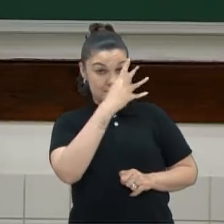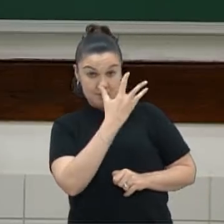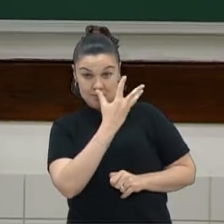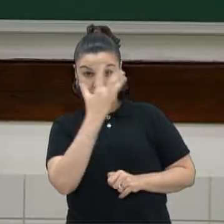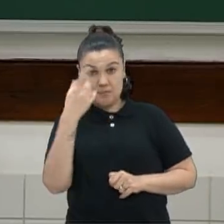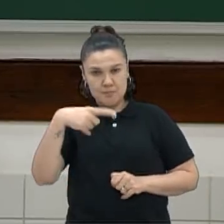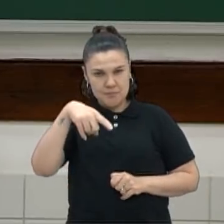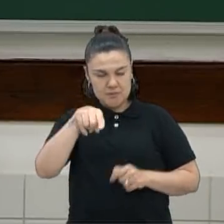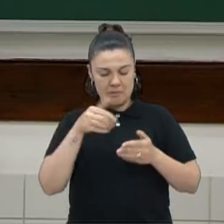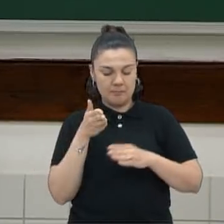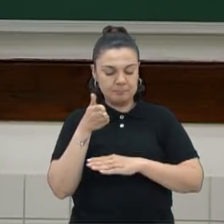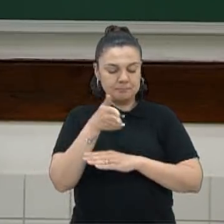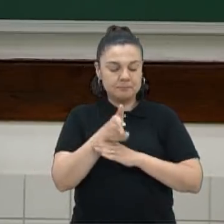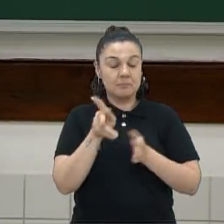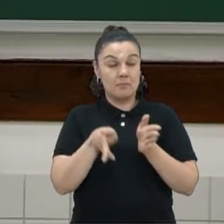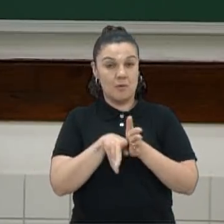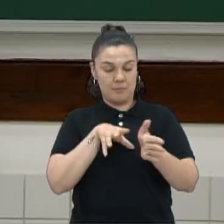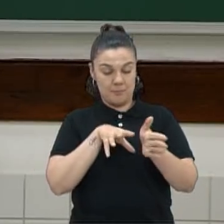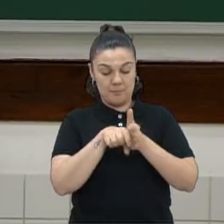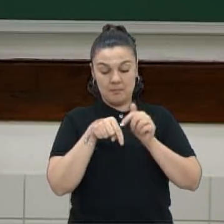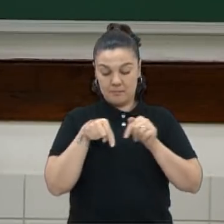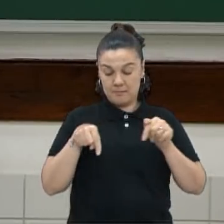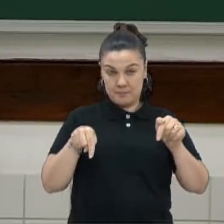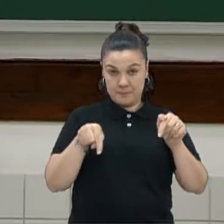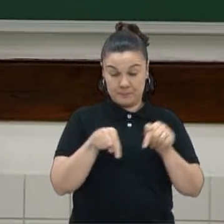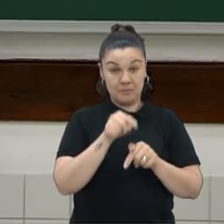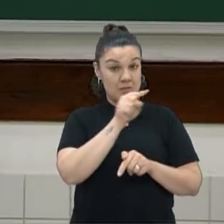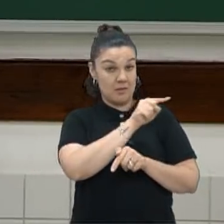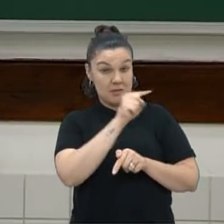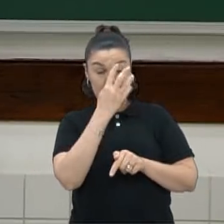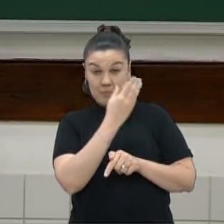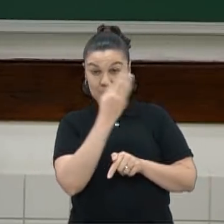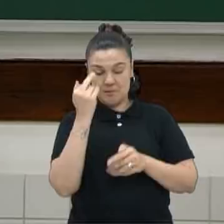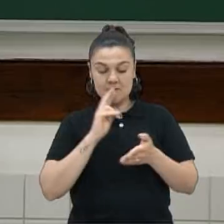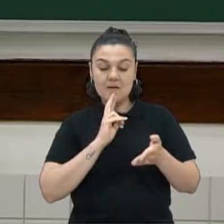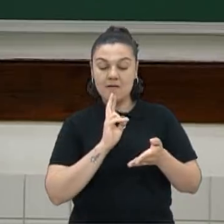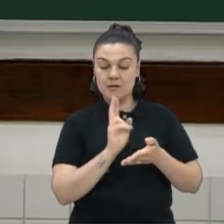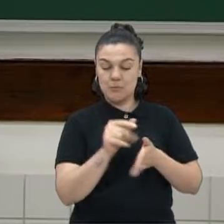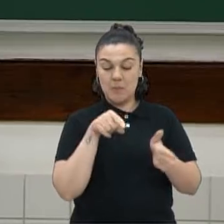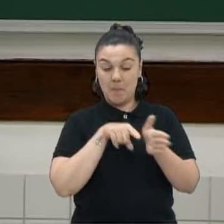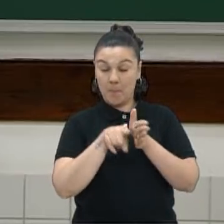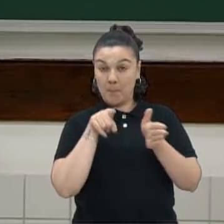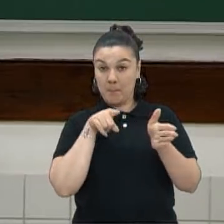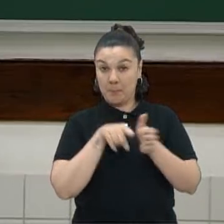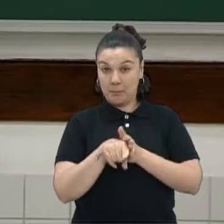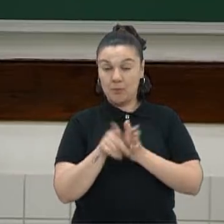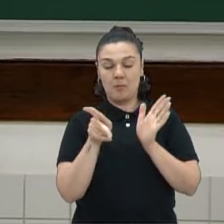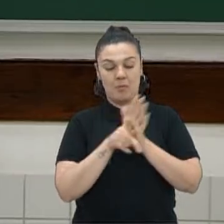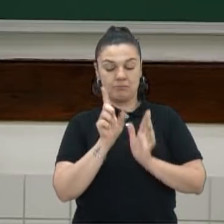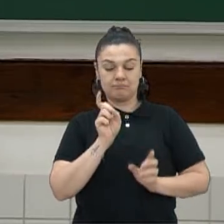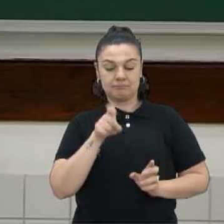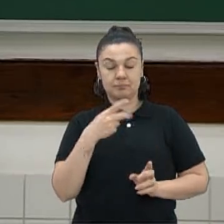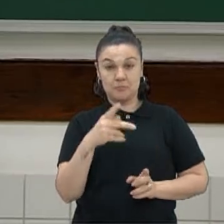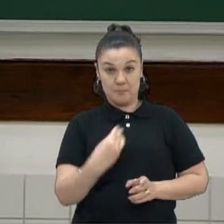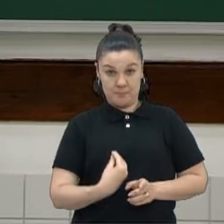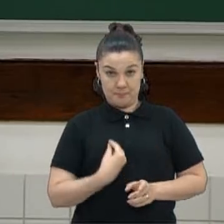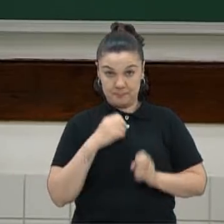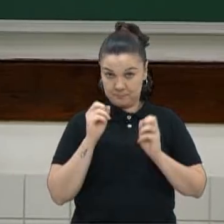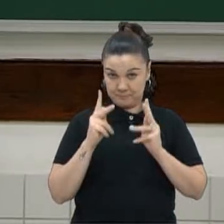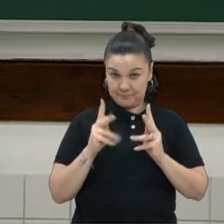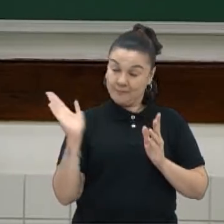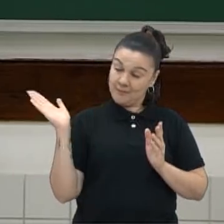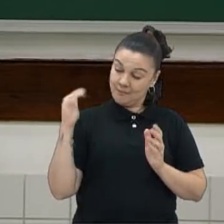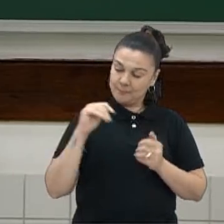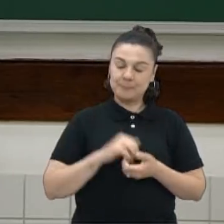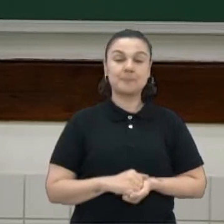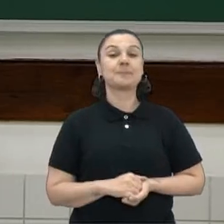que estão acompanhando a aula por meio do Classroom, que respondam a questão que valida a sua frequência. Vamos